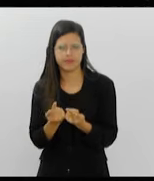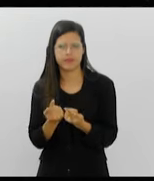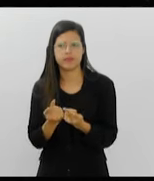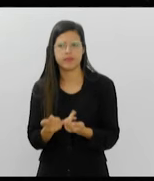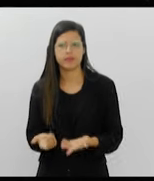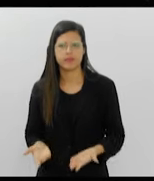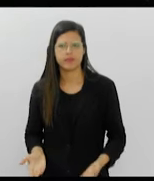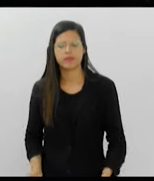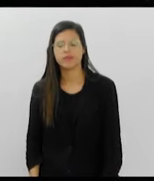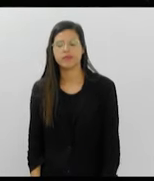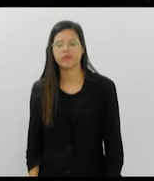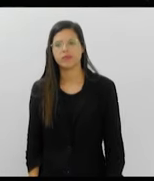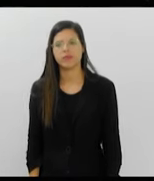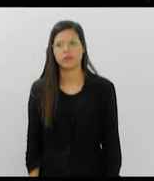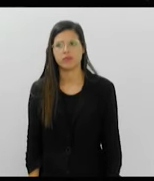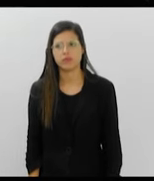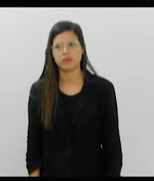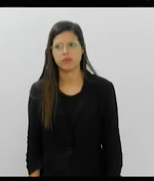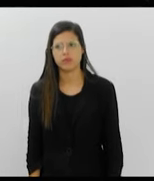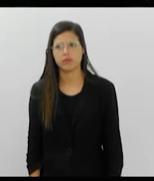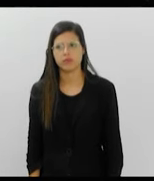Dito isso,